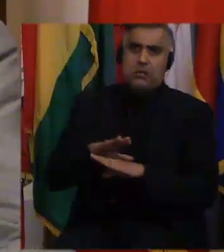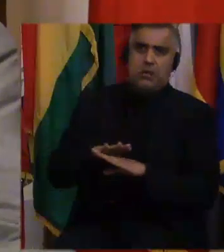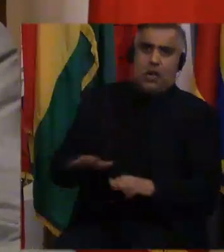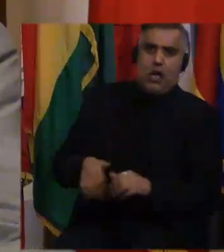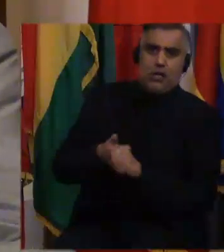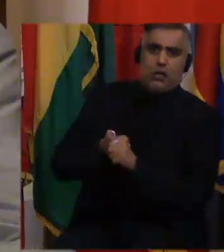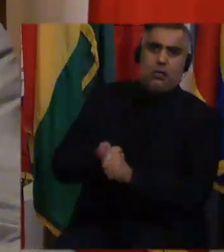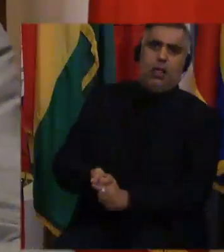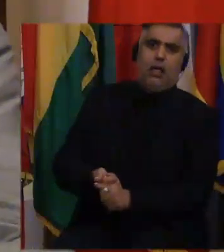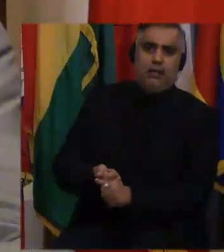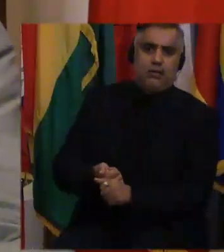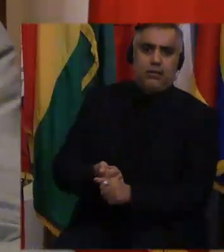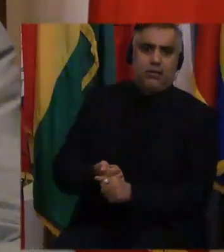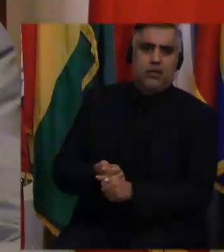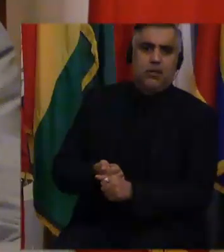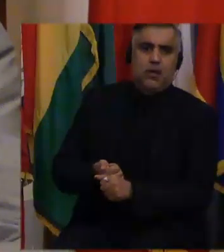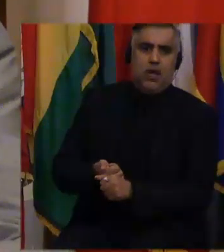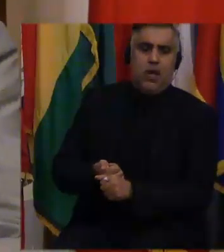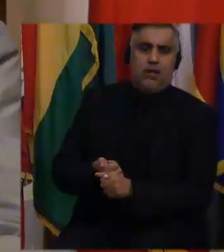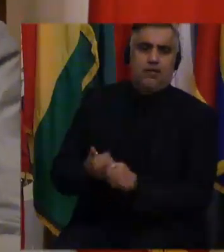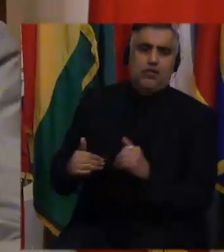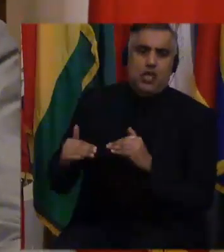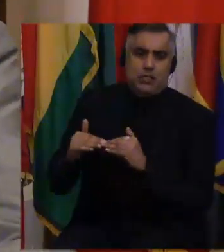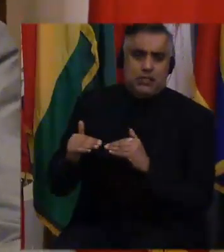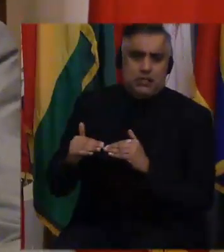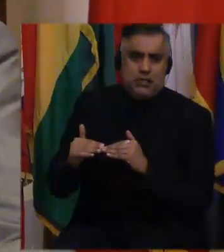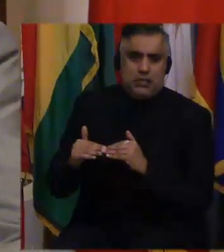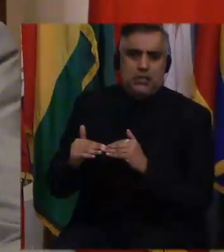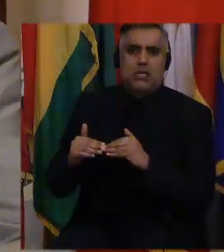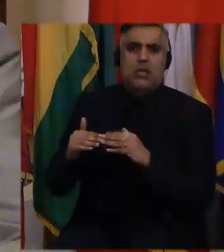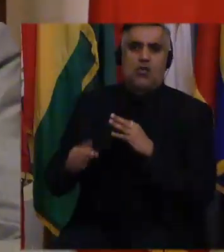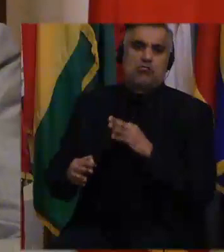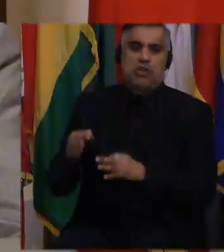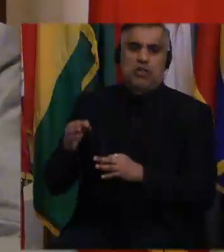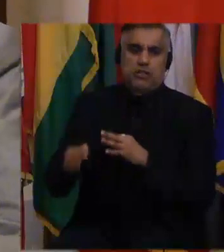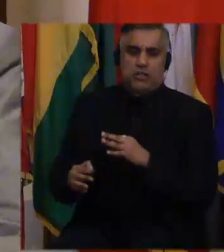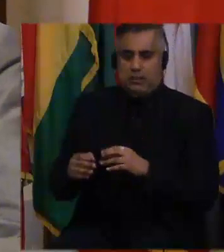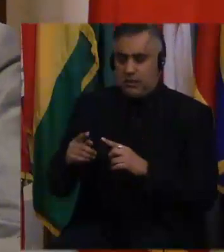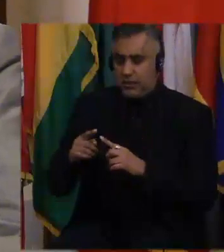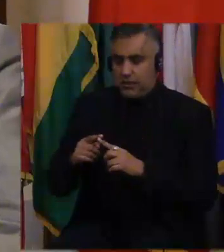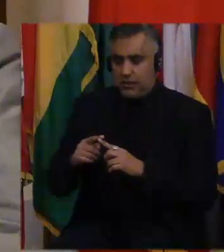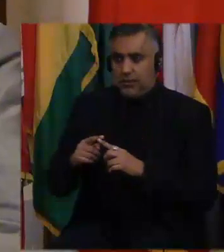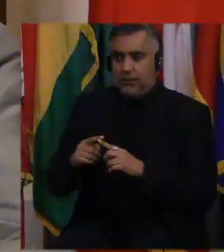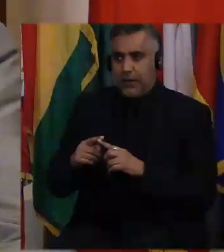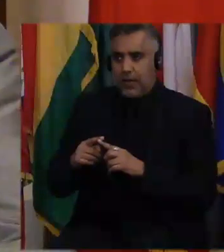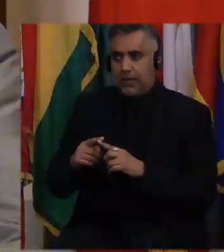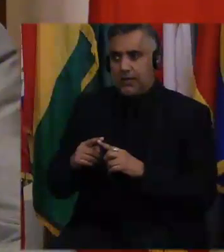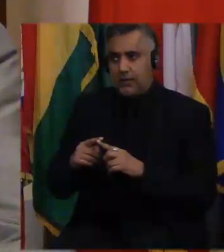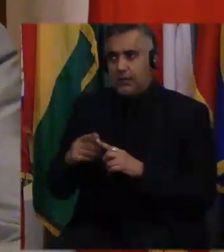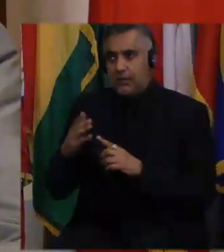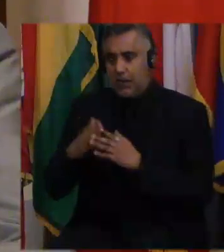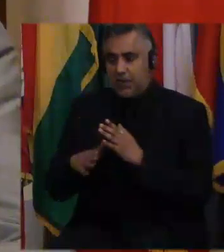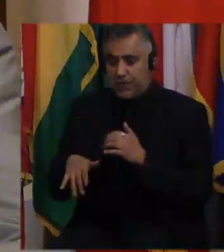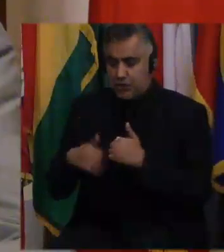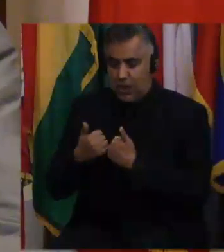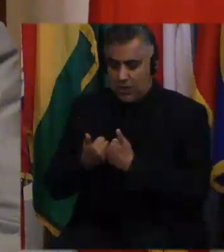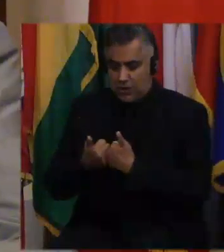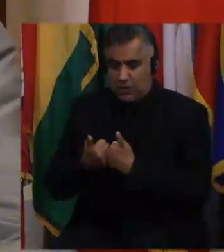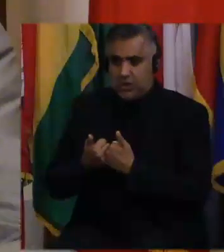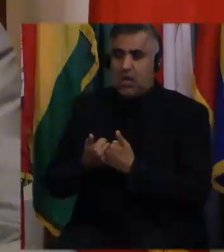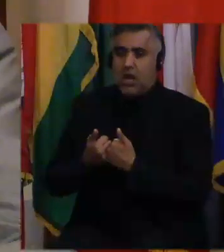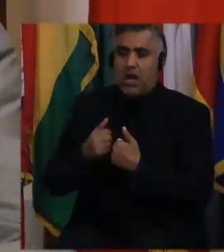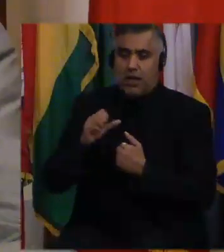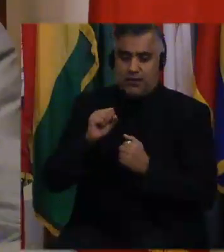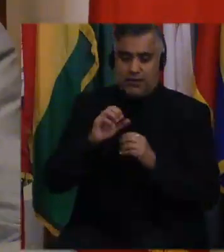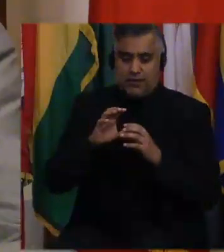justiça sem dilação, o tema dos desafios na proteção e no exercício dos direitos sexuais e reprodutivos, a